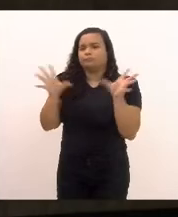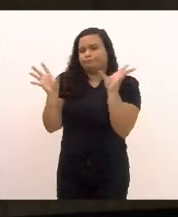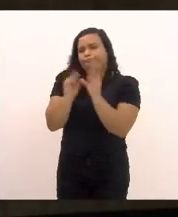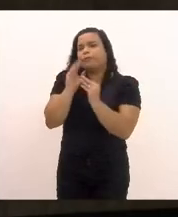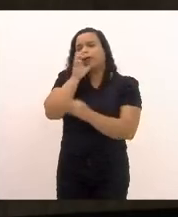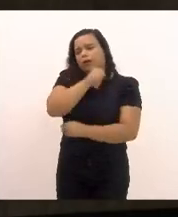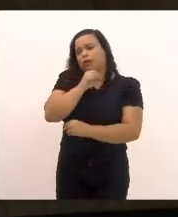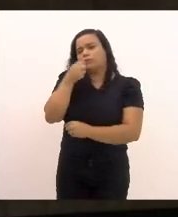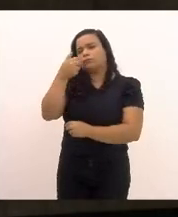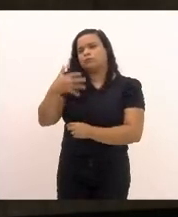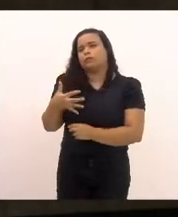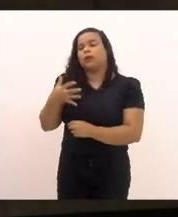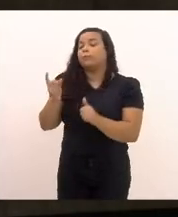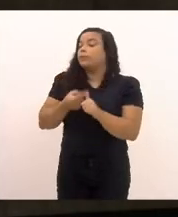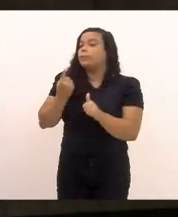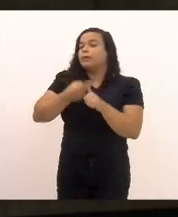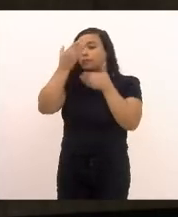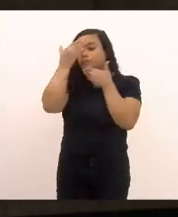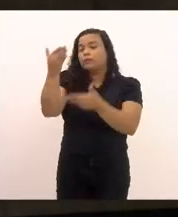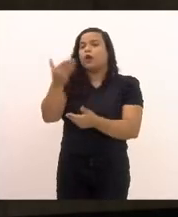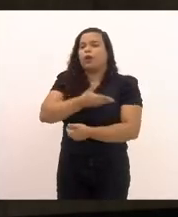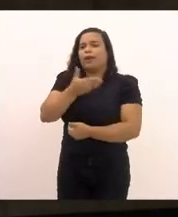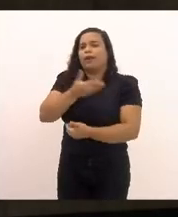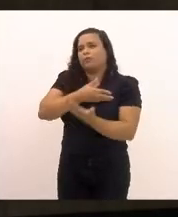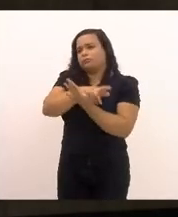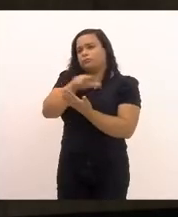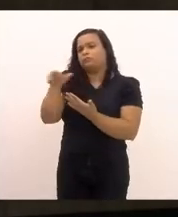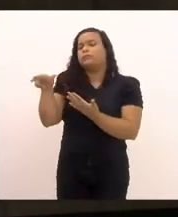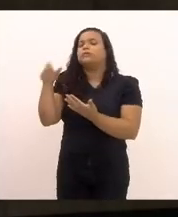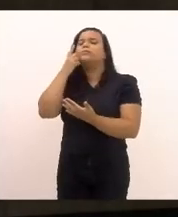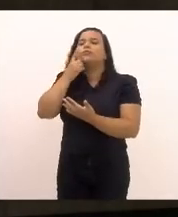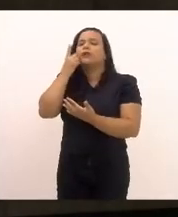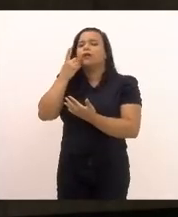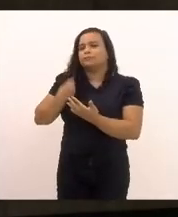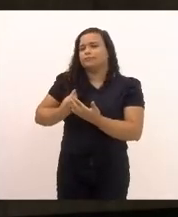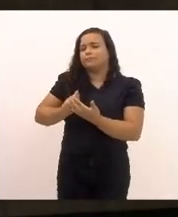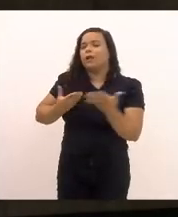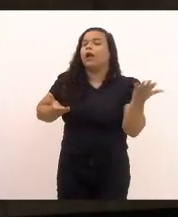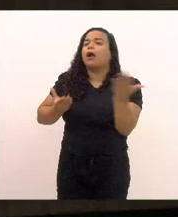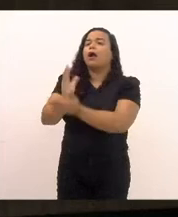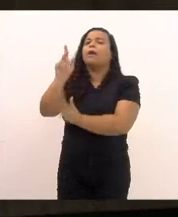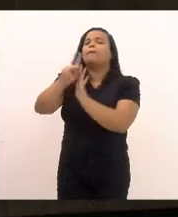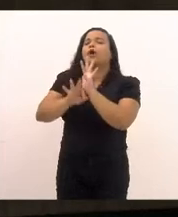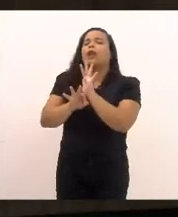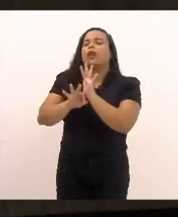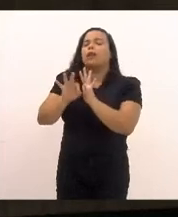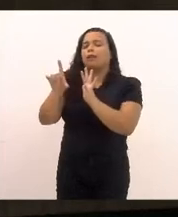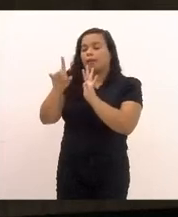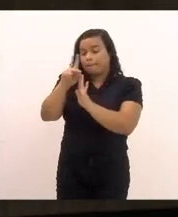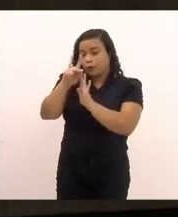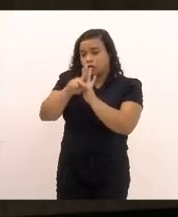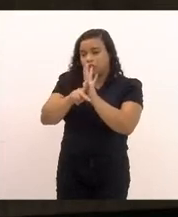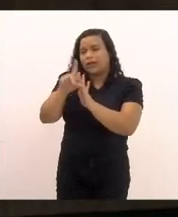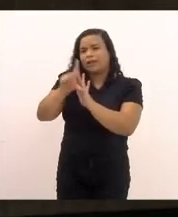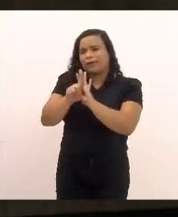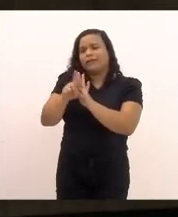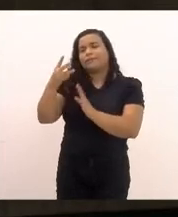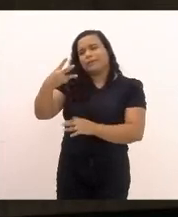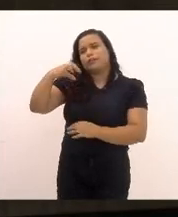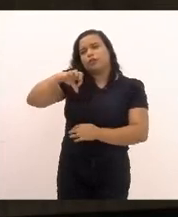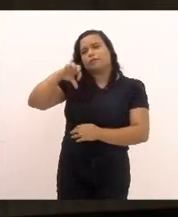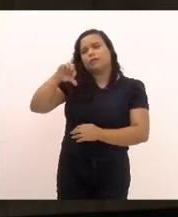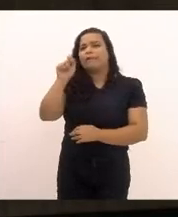Em primeiro, agradecendo aos colegas deputados e deputadas pela aprovação do projeto de lei